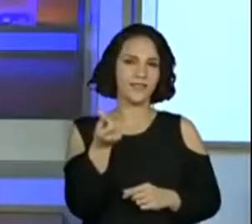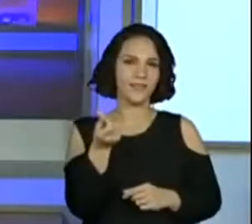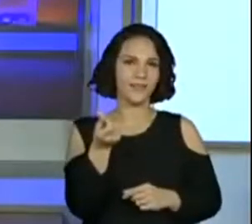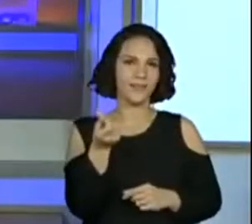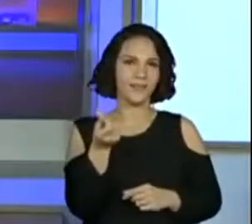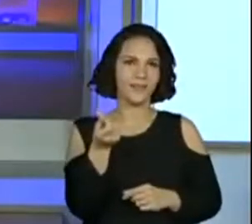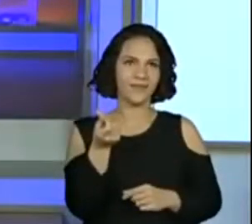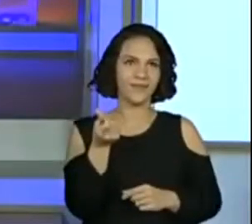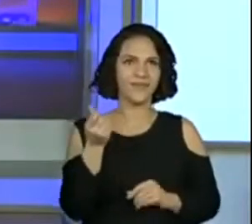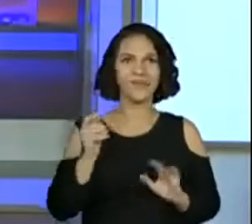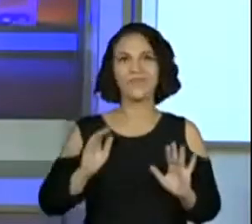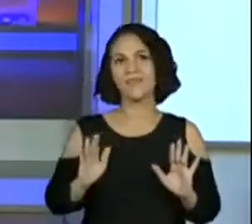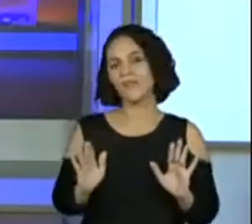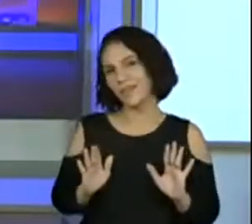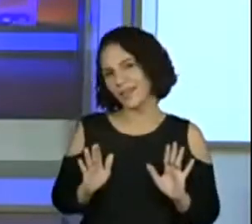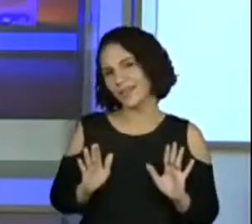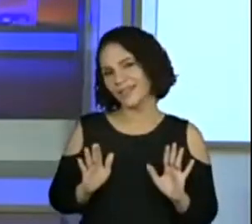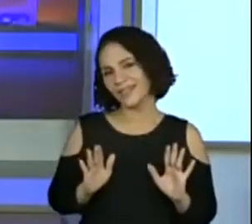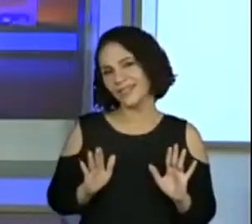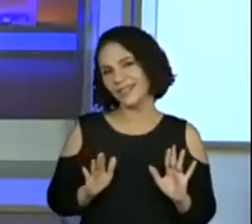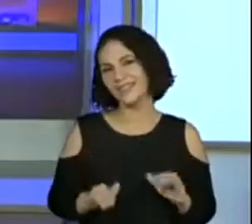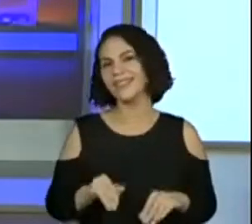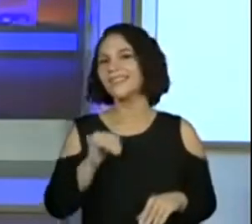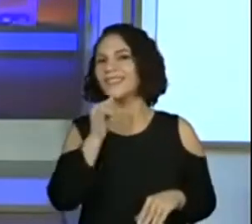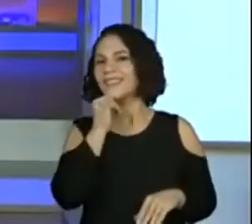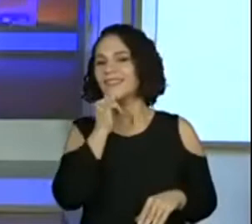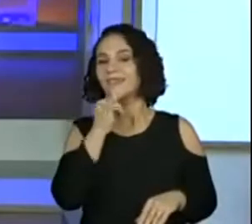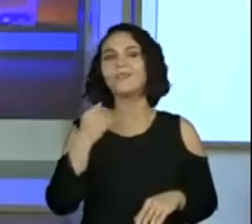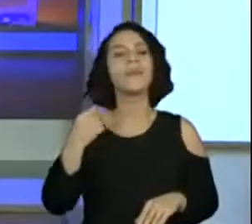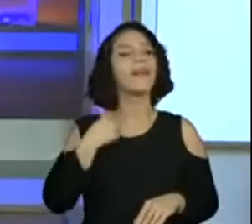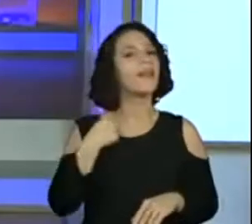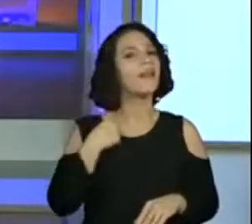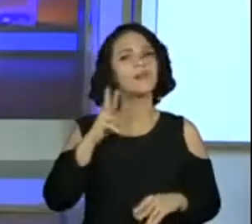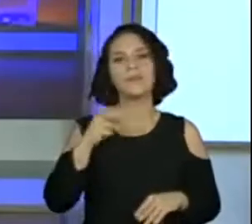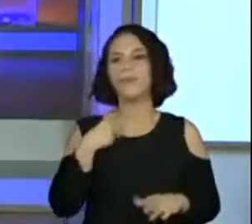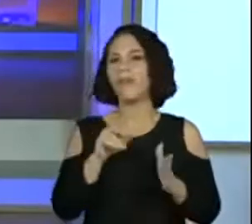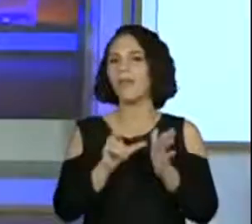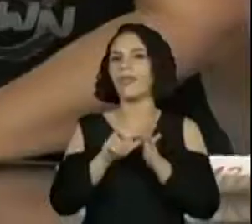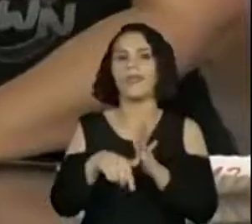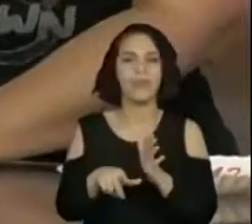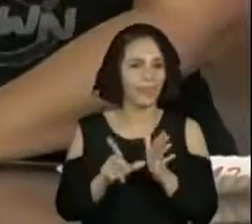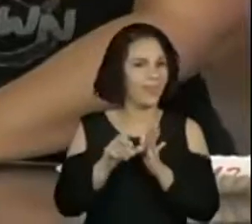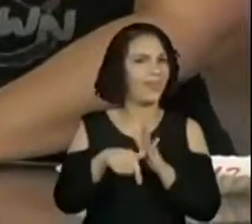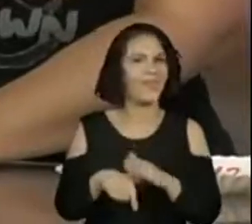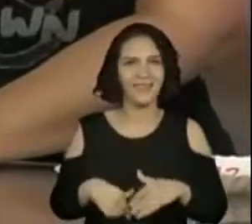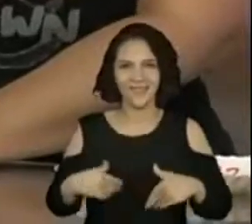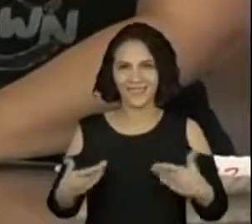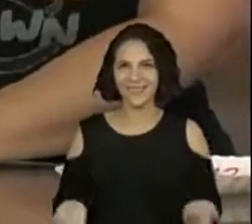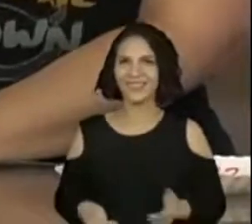Mas é que meu esporte preferido é me atrasar, por isso que eu acordo às 6.